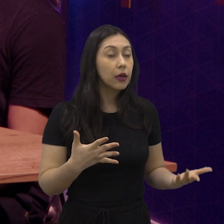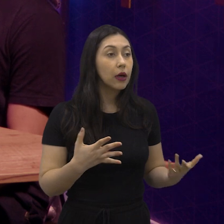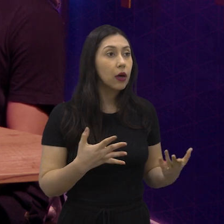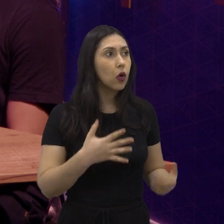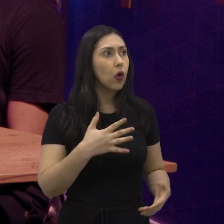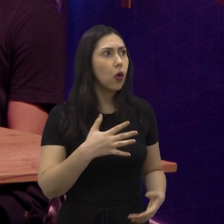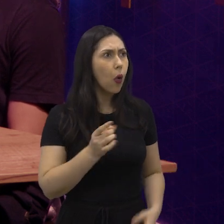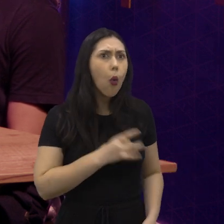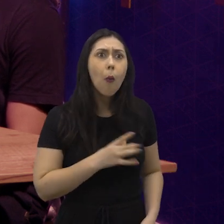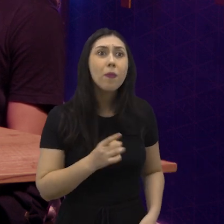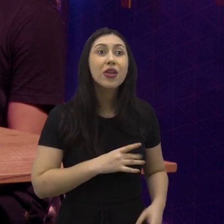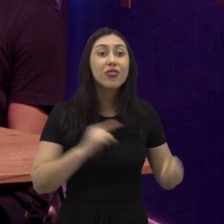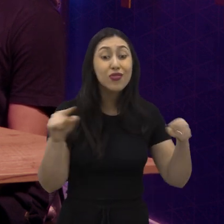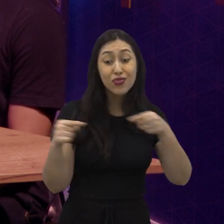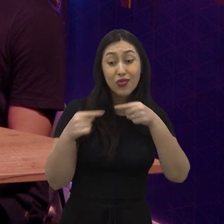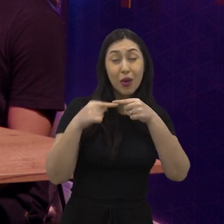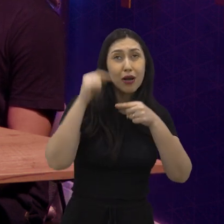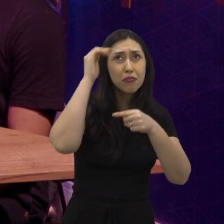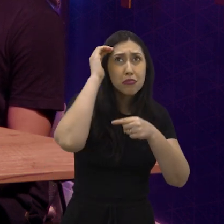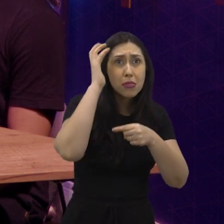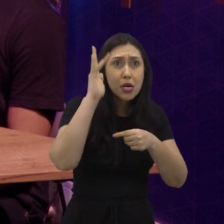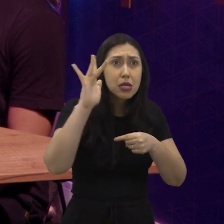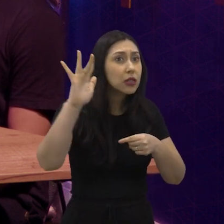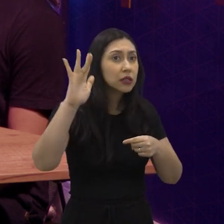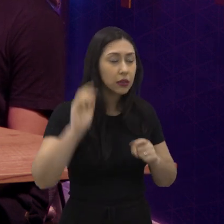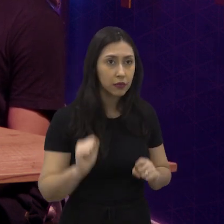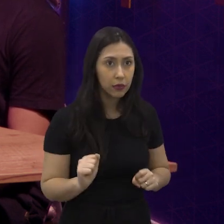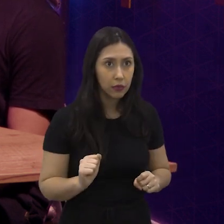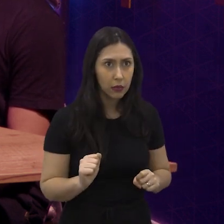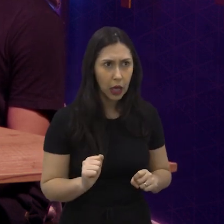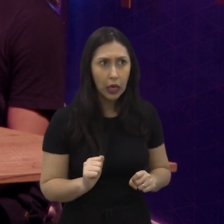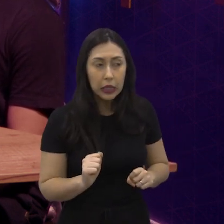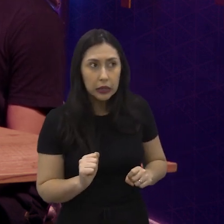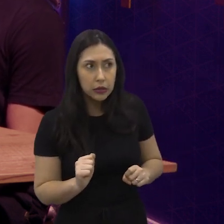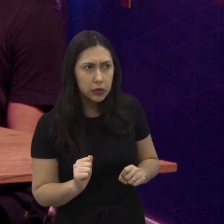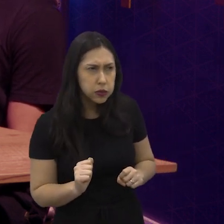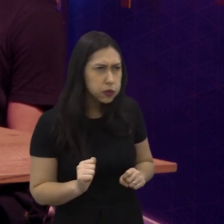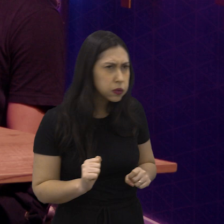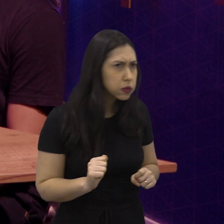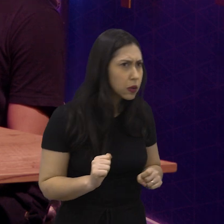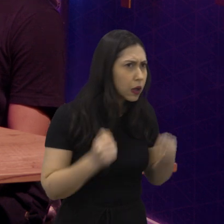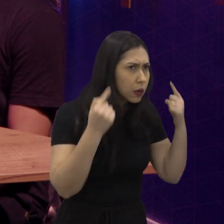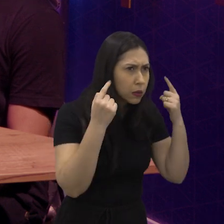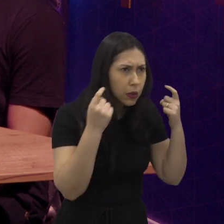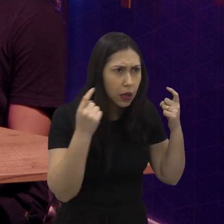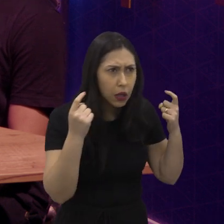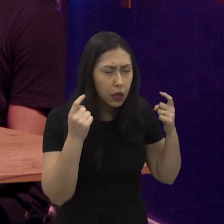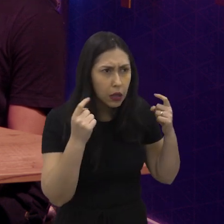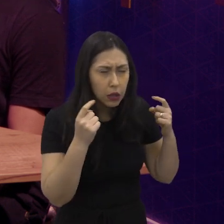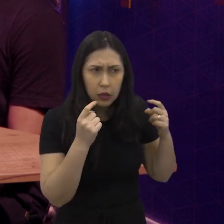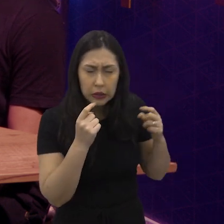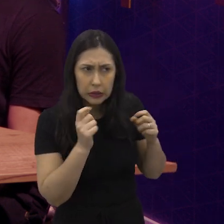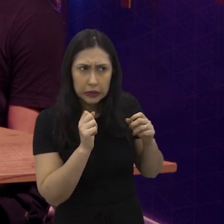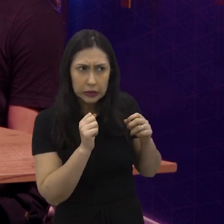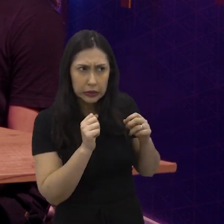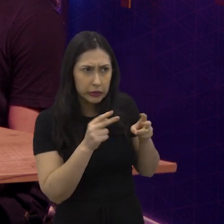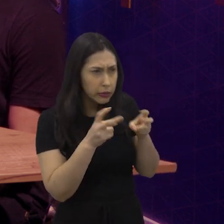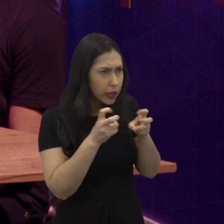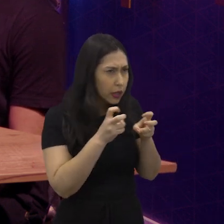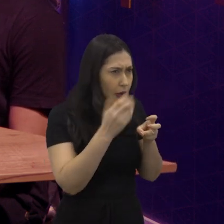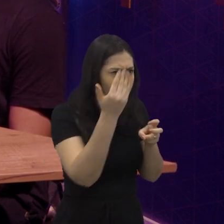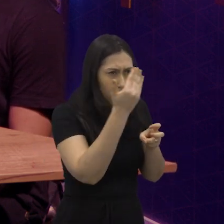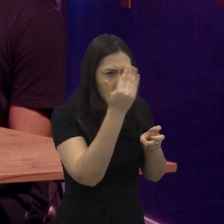muito ligado ao imaginário humano, então aquilo que você não consegue ver, aquilo que está no escuro, porque tudo você vai ter